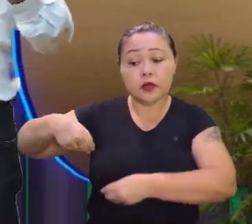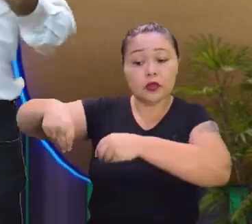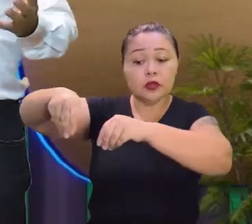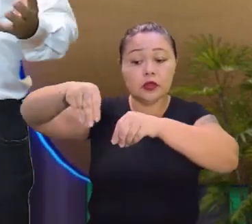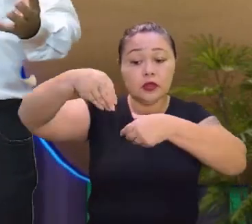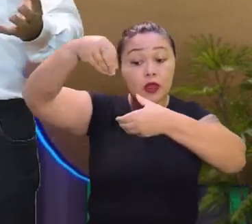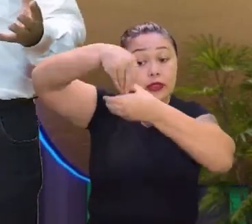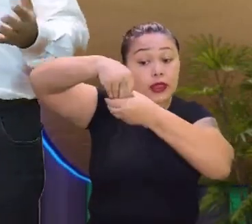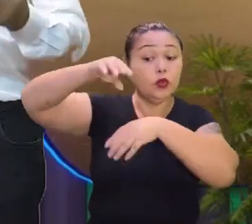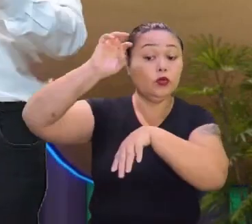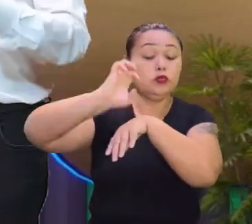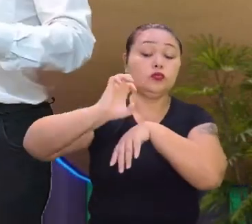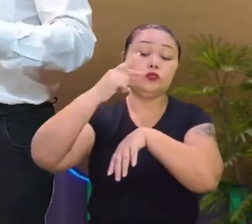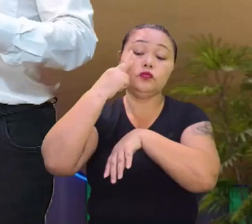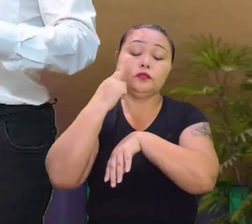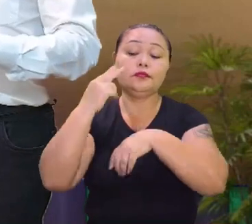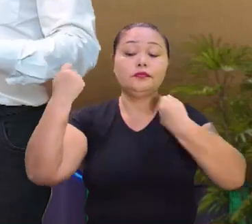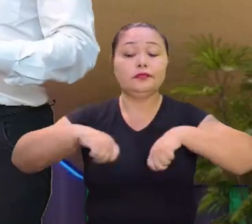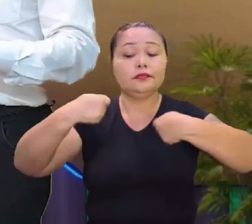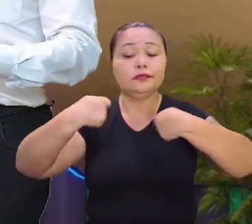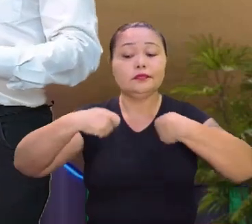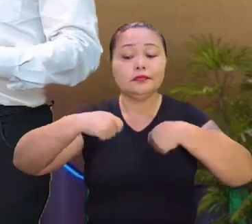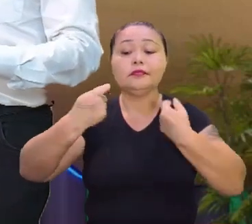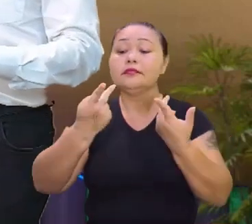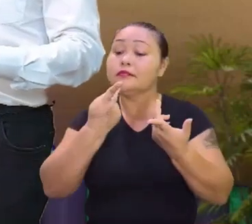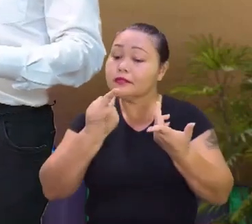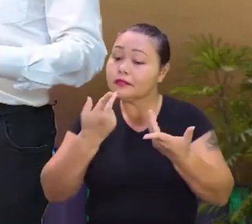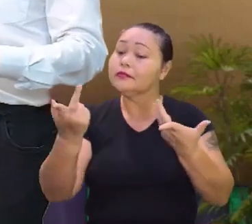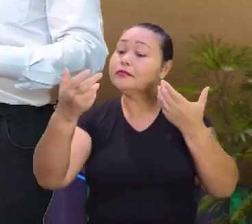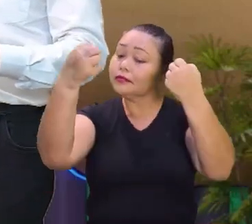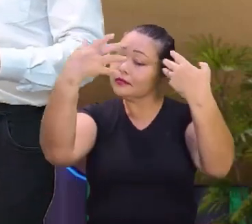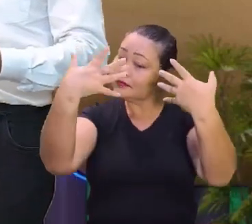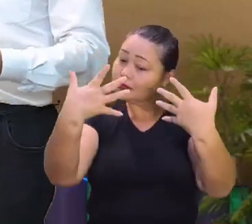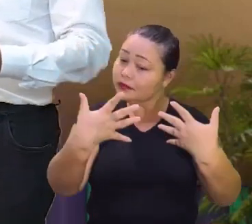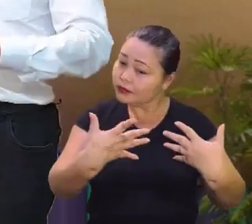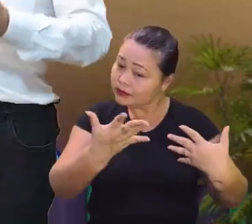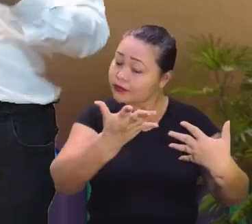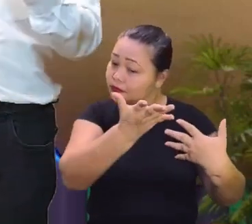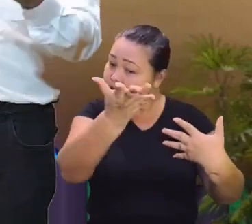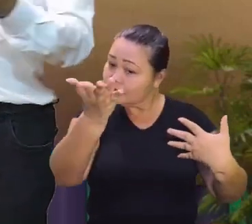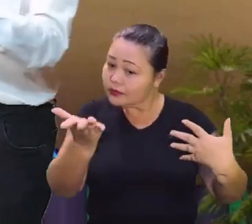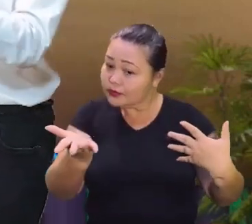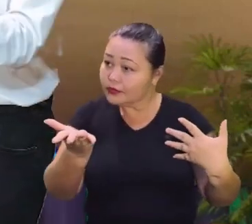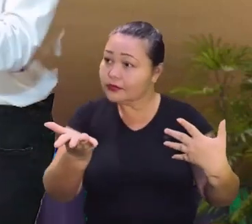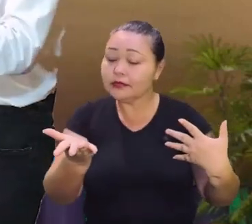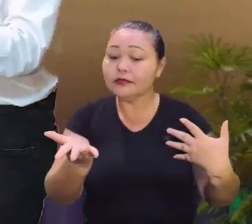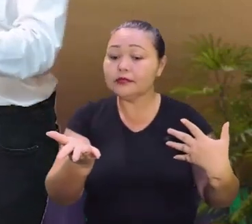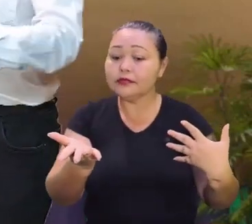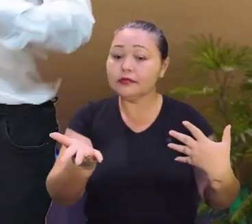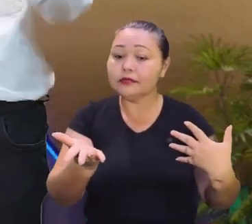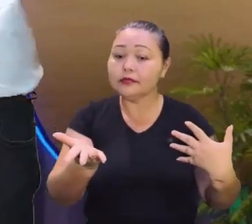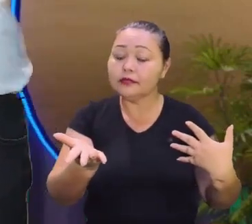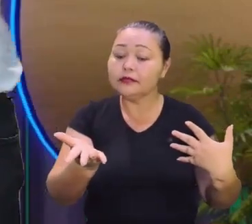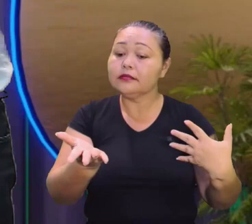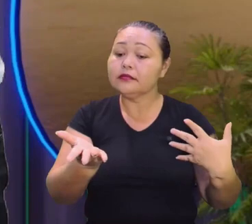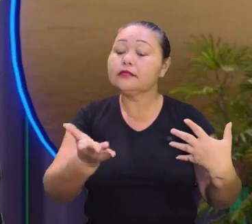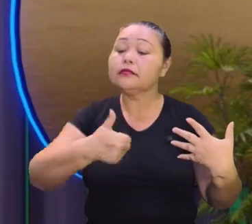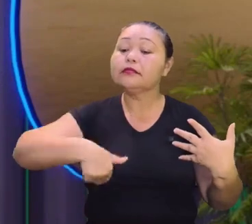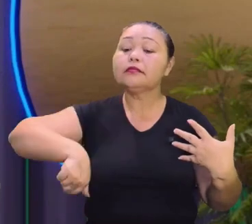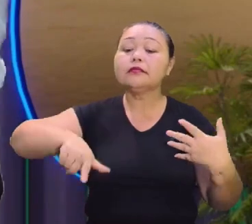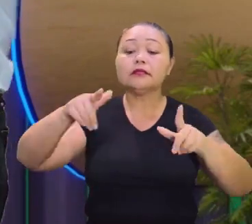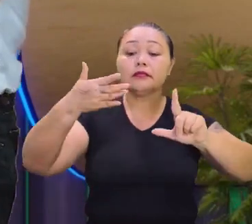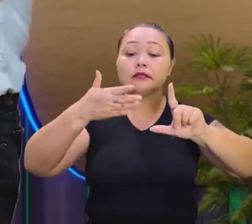território de Rondônia, precisamos também falar sobre elas. Muito Não é bem. isso? Afinal de contas,